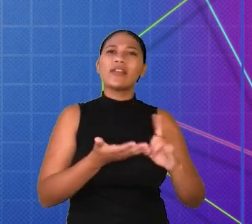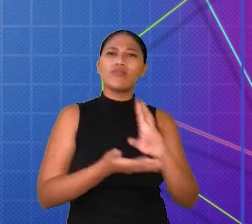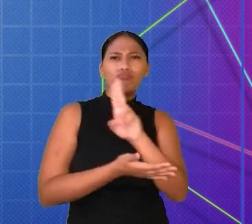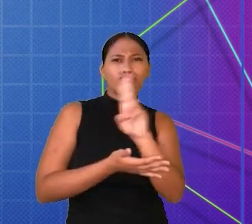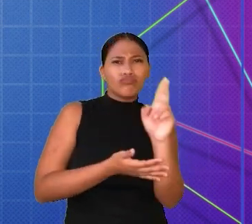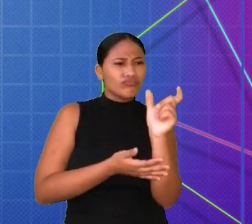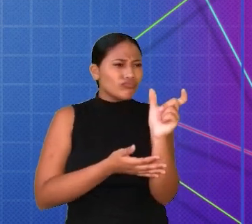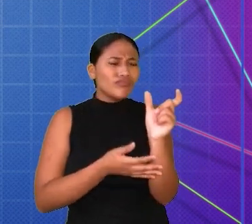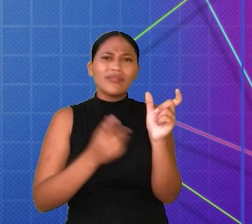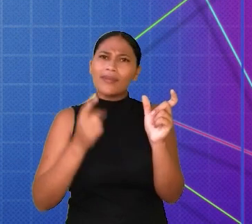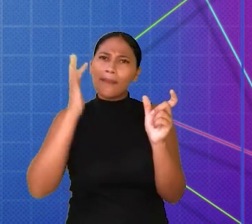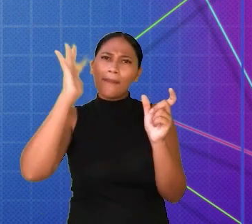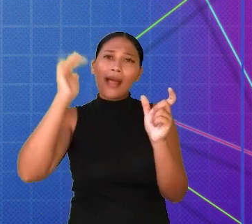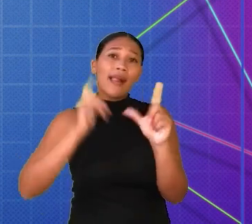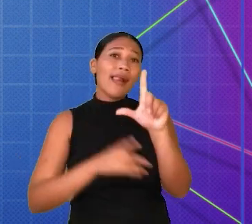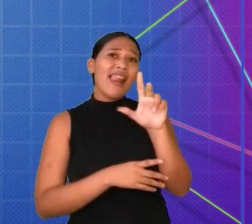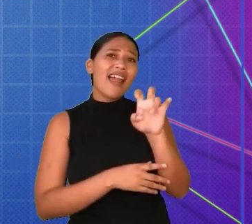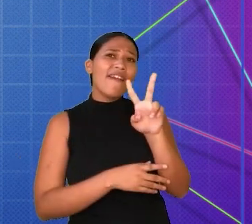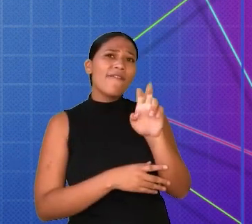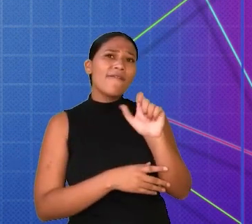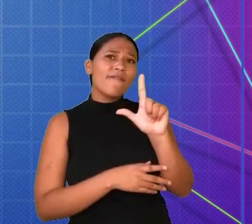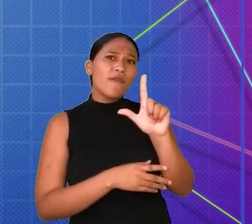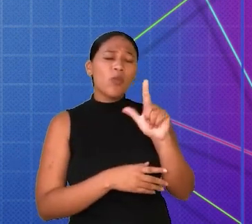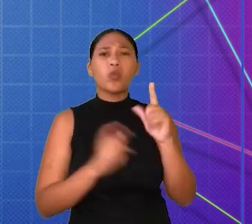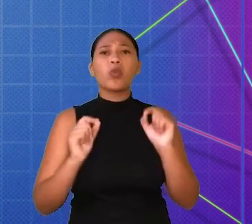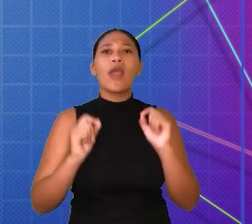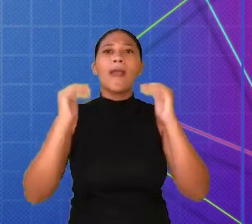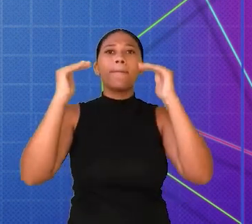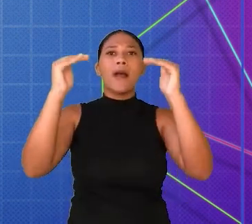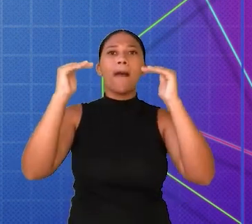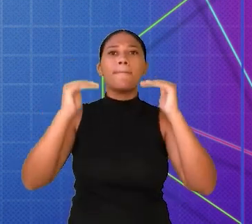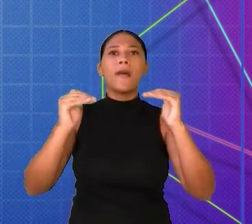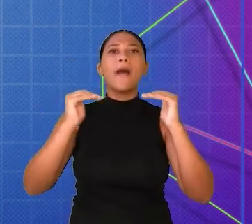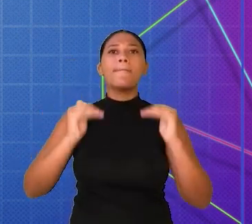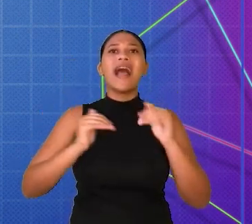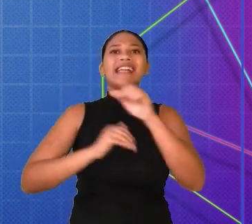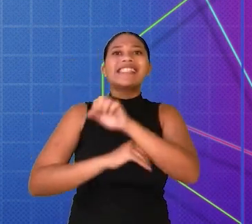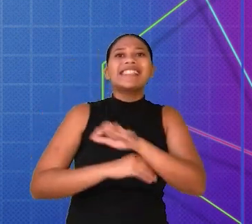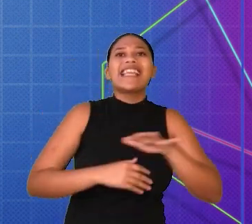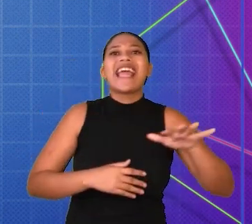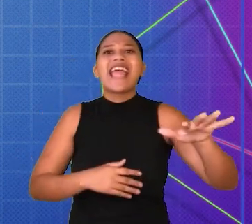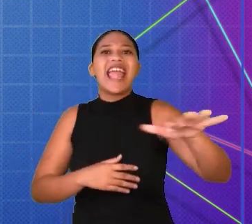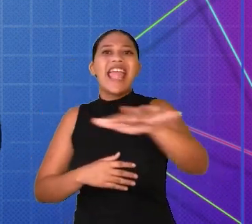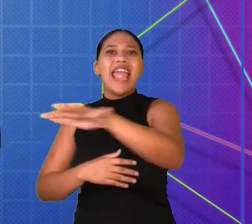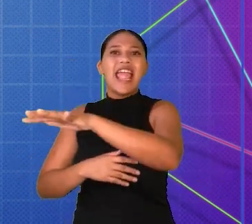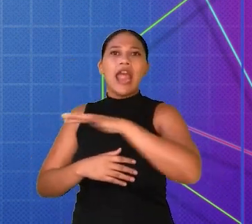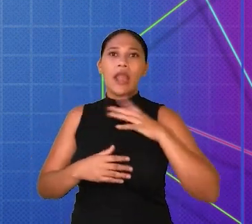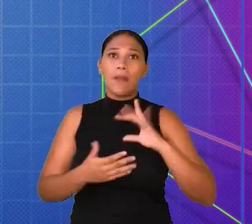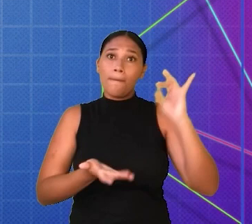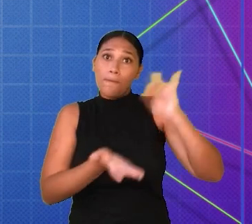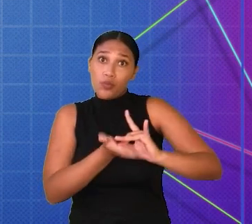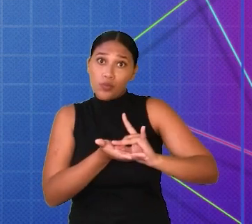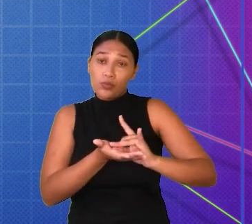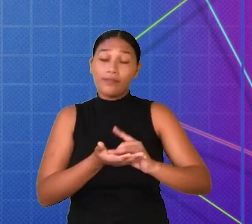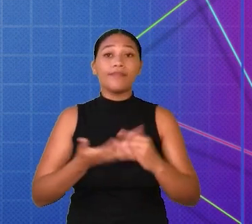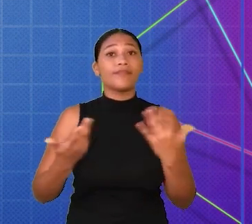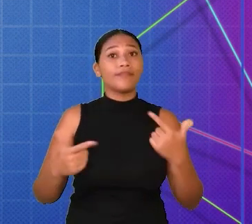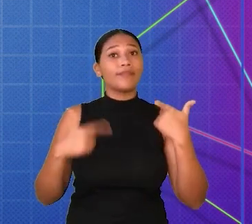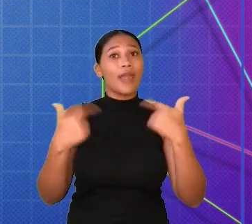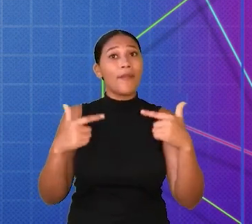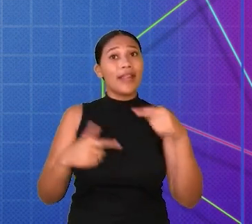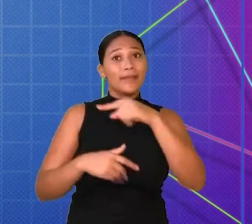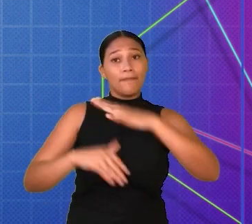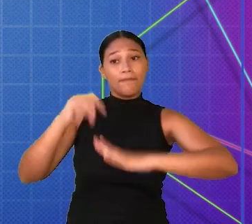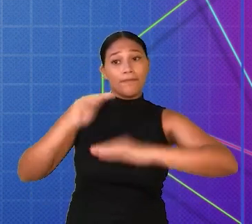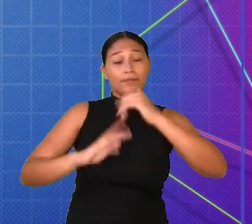nessa esteira de produção. Como o nome faz a gente imaginar, talvez criar a visualização de todos os elementos do cenário que teremos de maneira